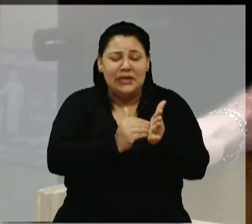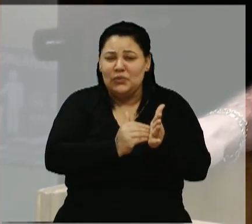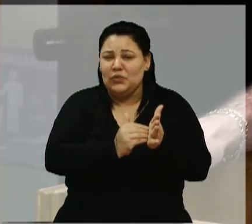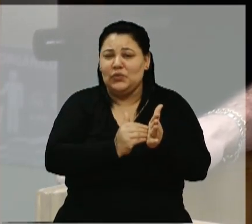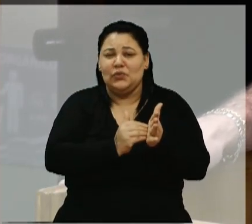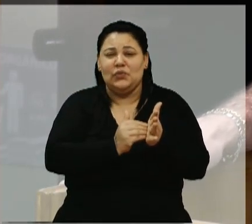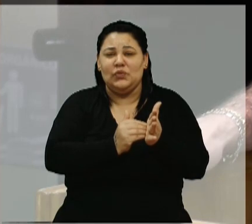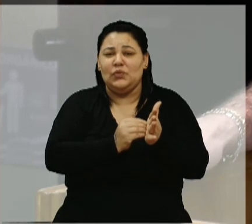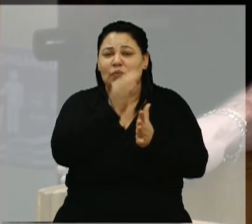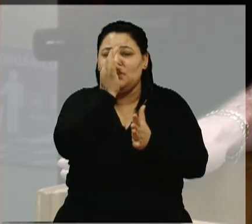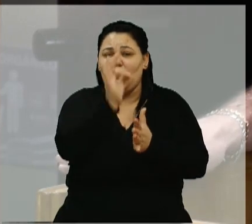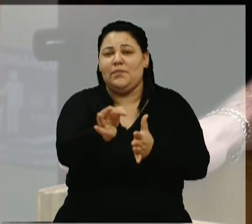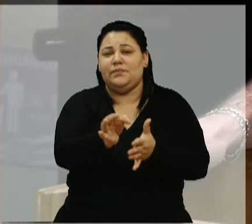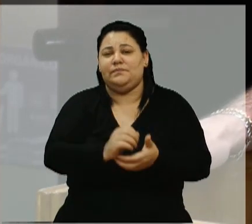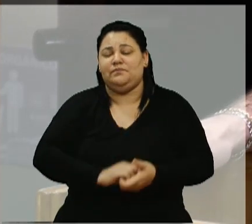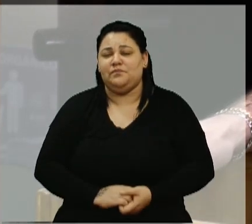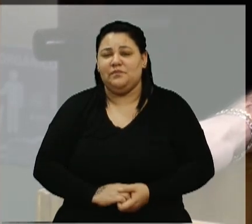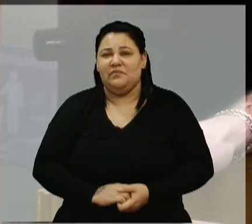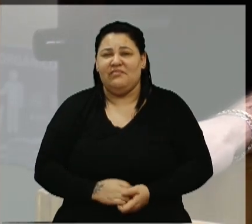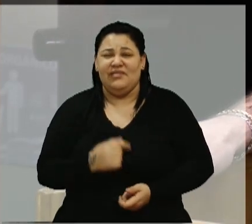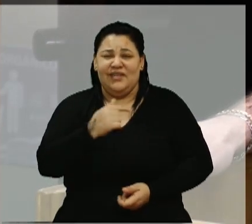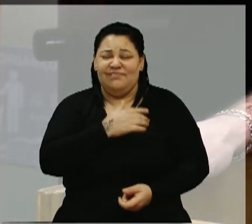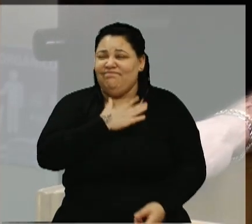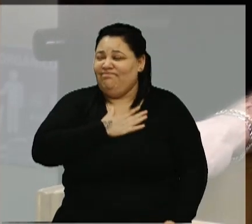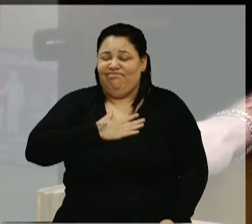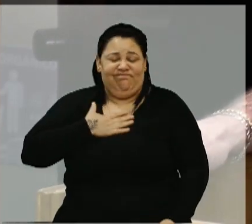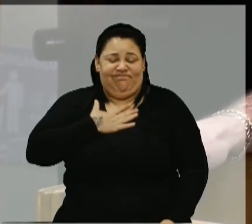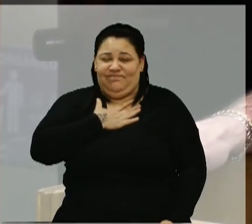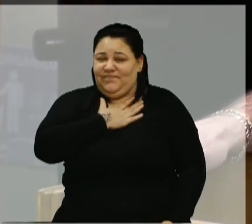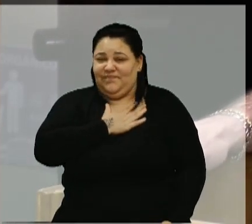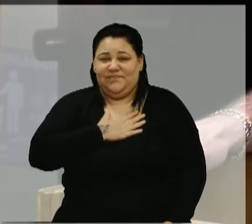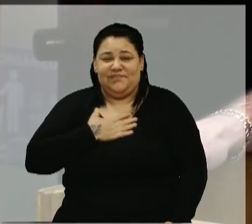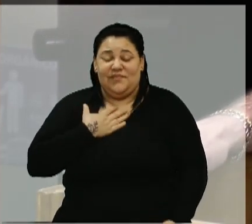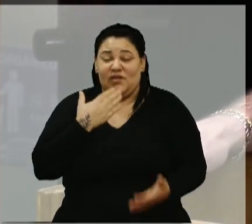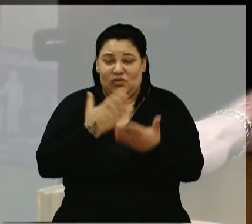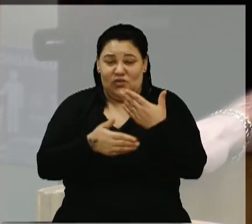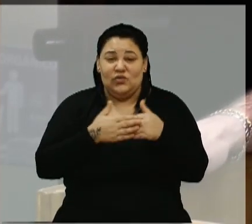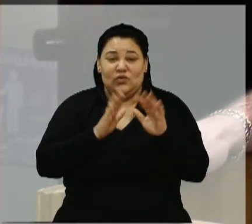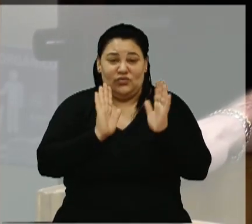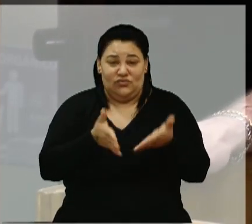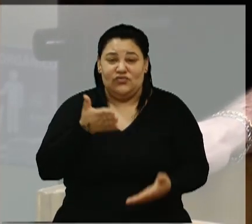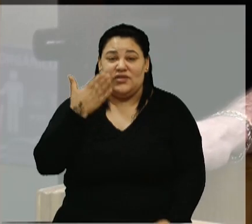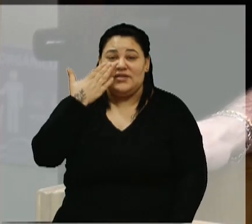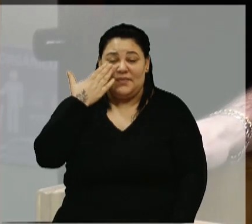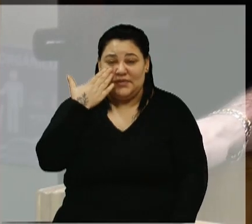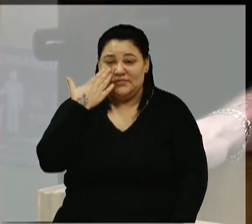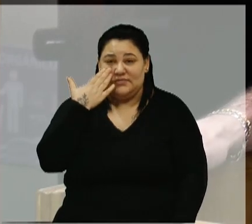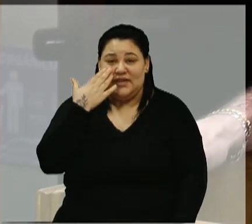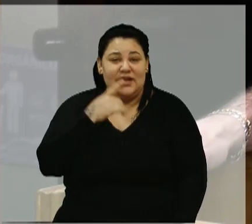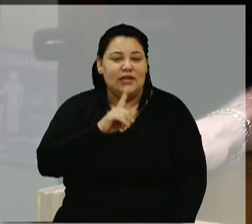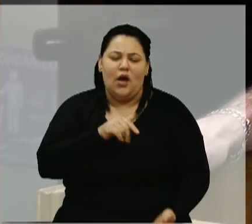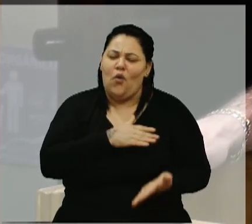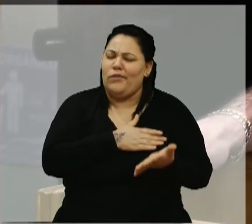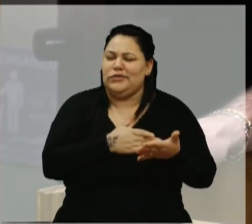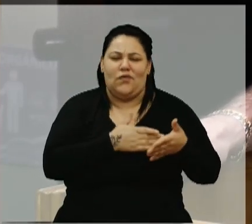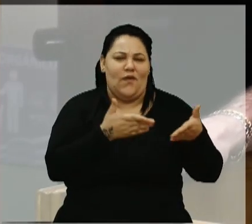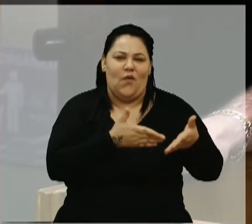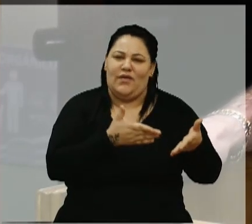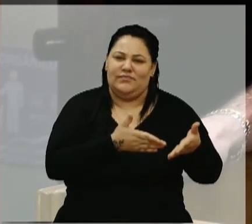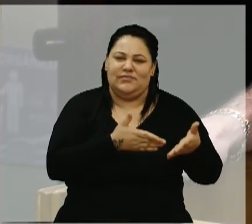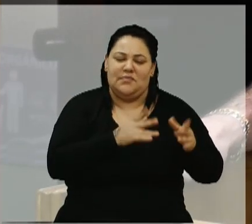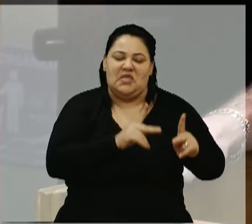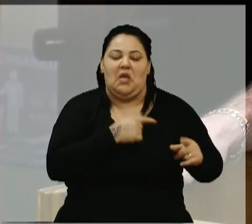um absurdo. Essa insatisfação, todos sabem, ela não é de agora.